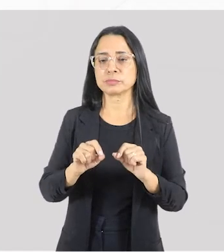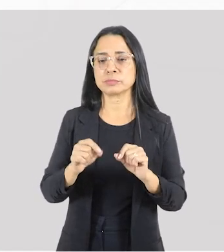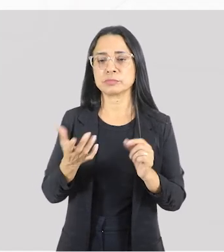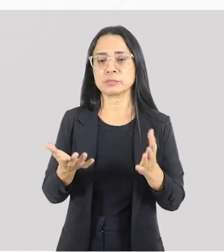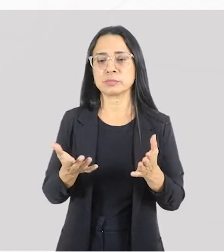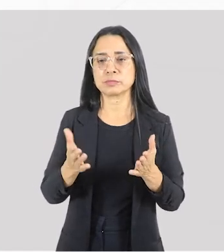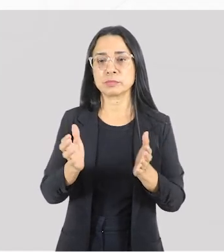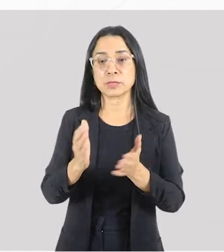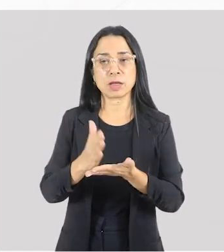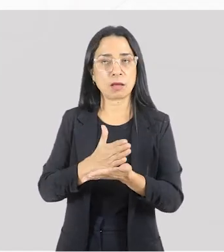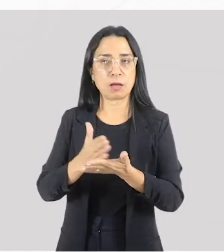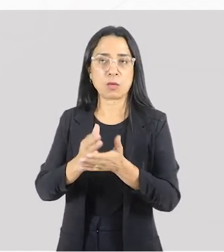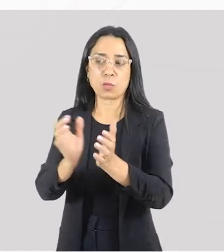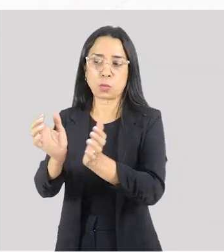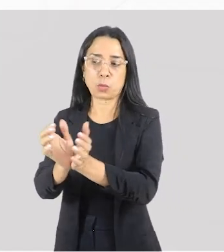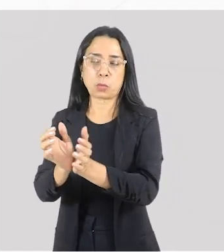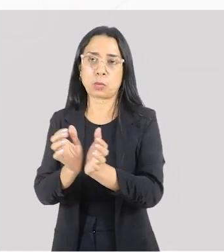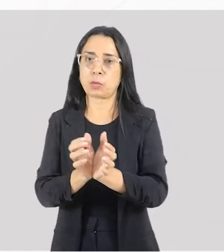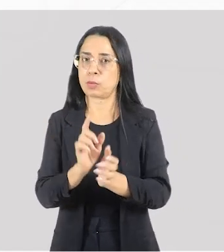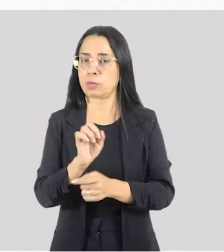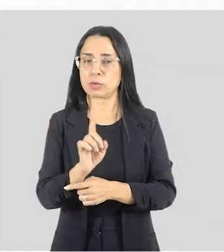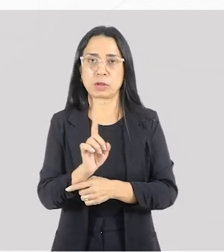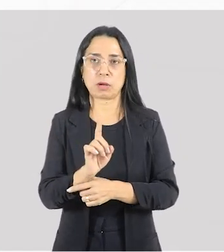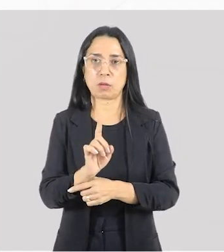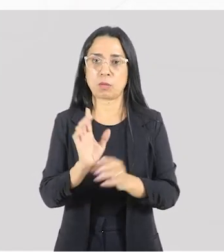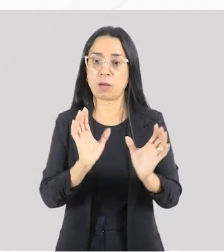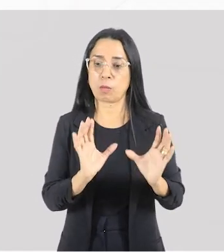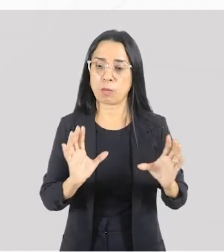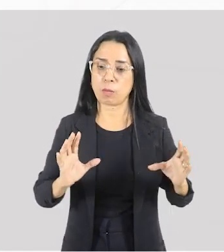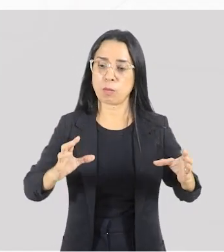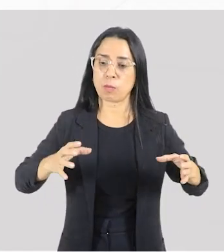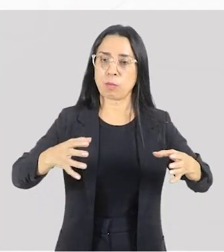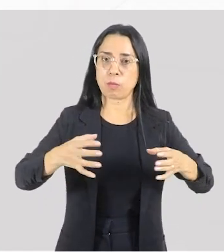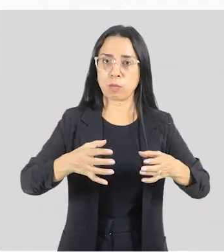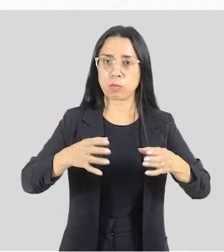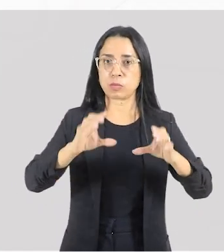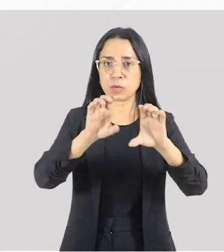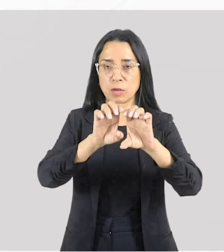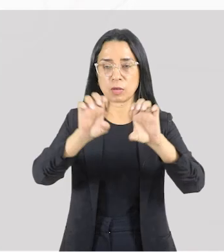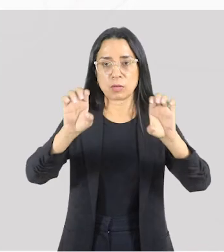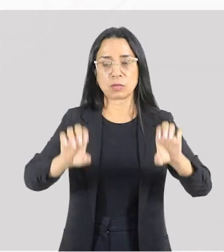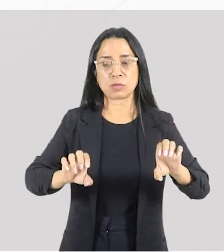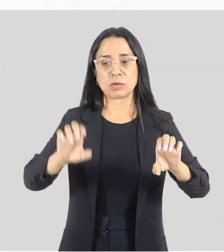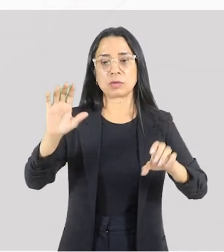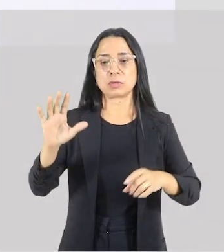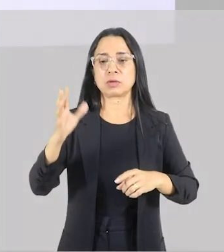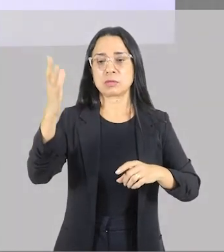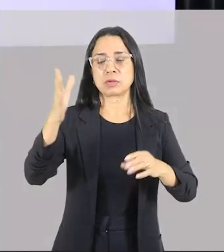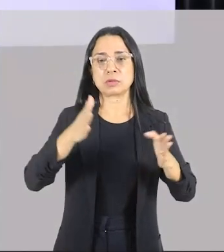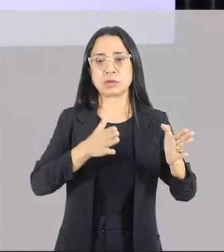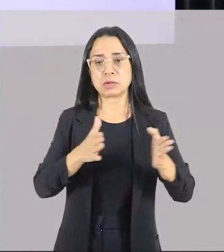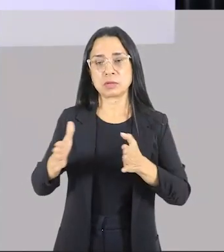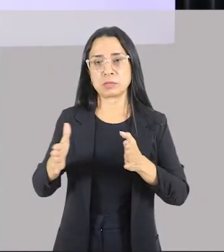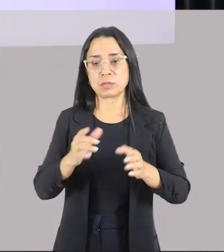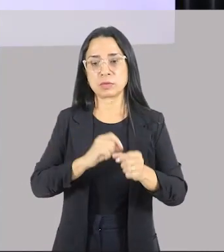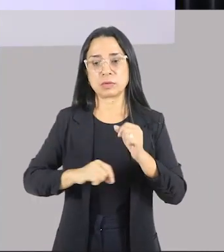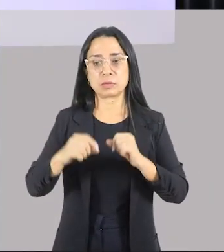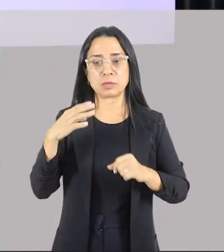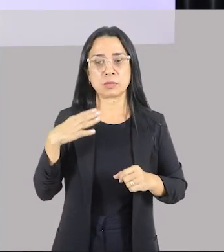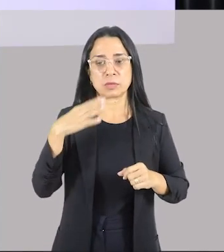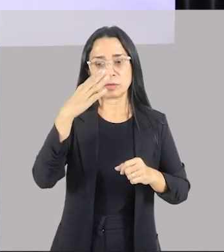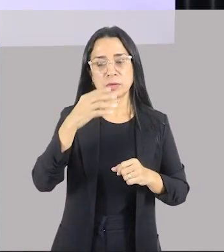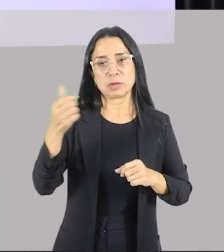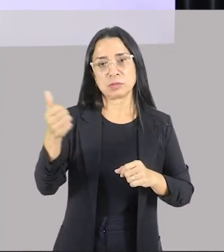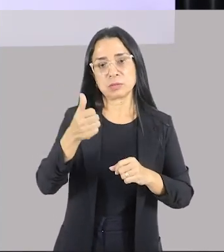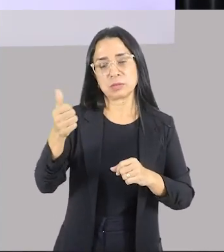alguns grupos, não, é um movimento mais robusto, é um movimento mais estruturado, né, que vai acontecer nesse período, principalmente com a realização desse primeiro